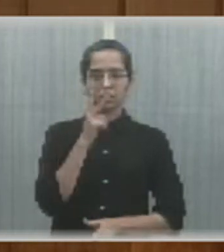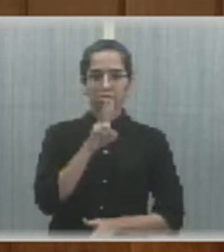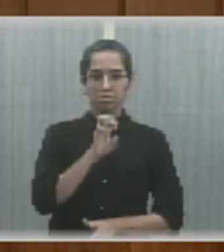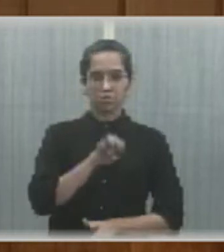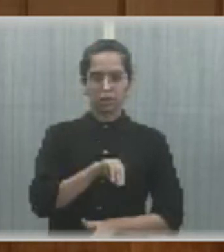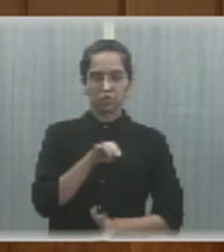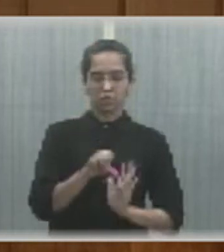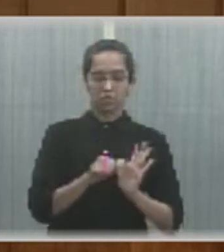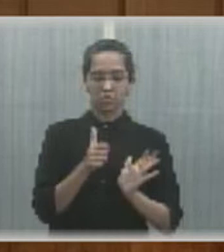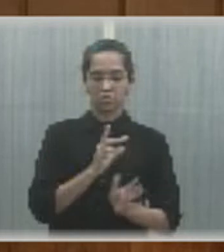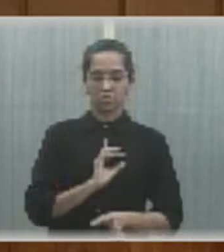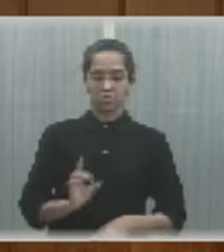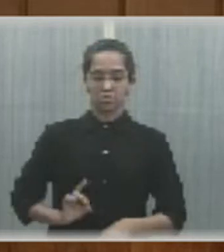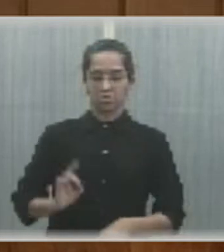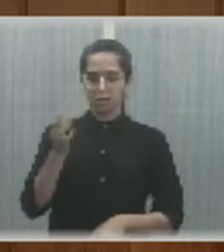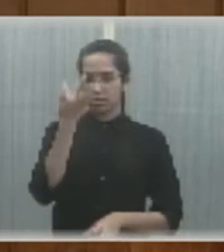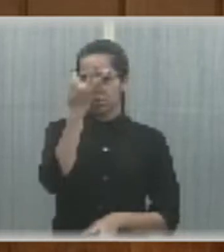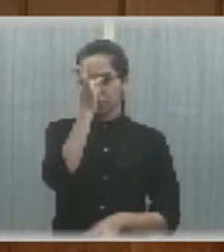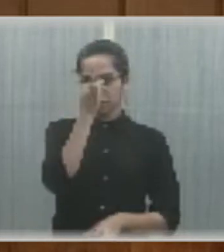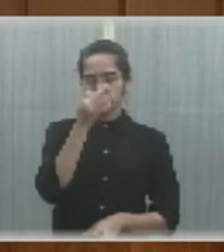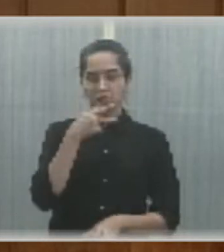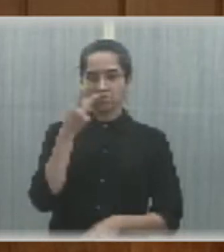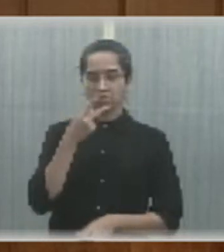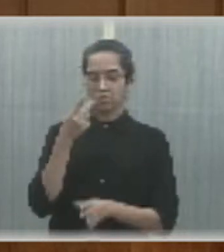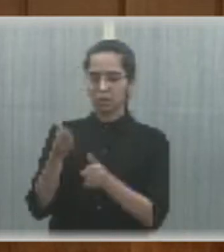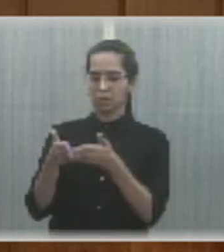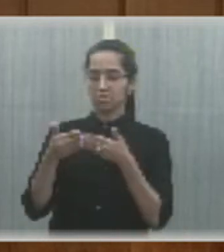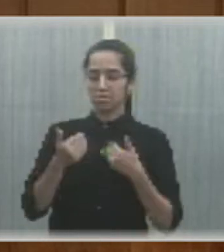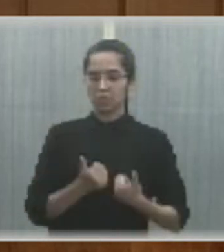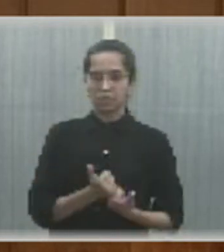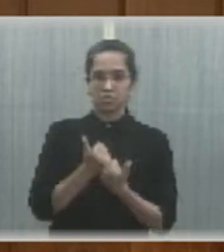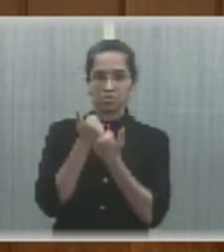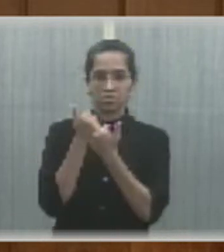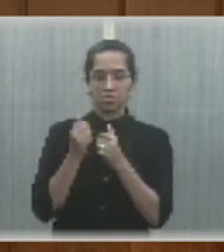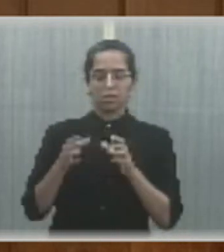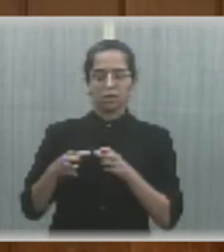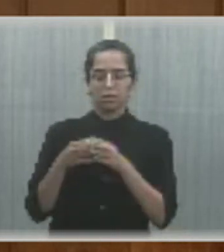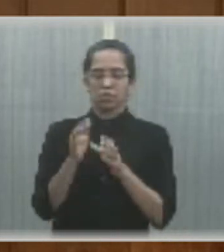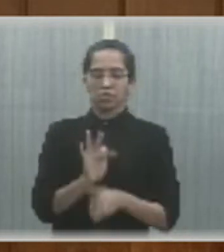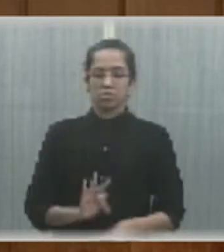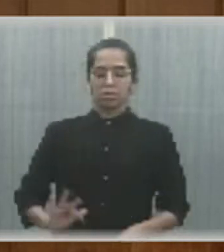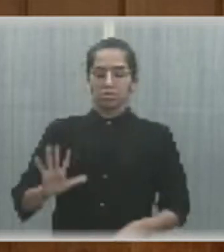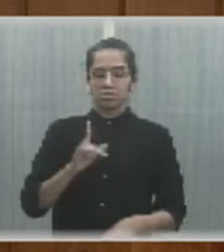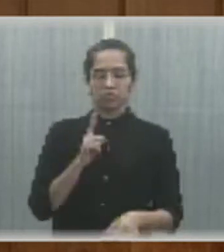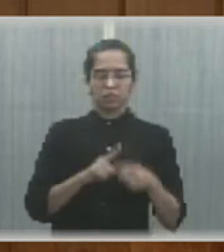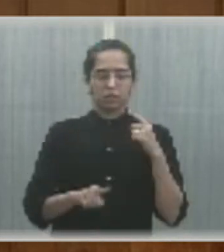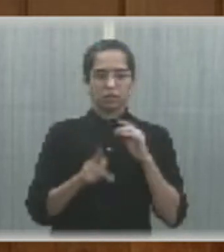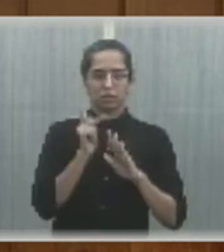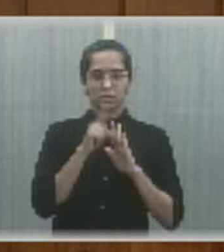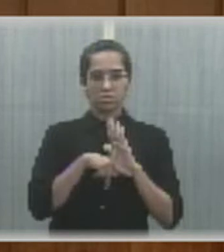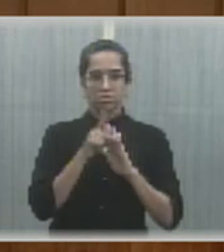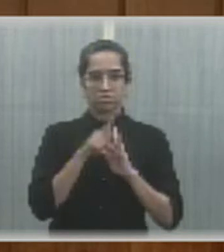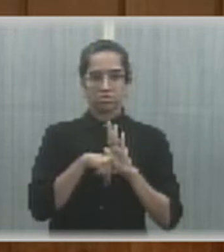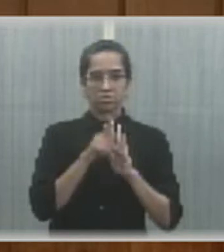deputado Franzé Silva reiterou a solicitação de apoio da bancada federal contra o Programa Nacional